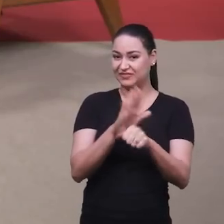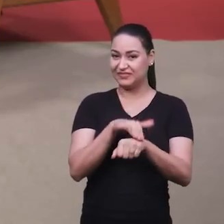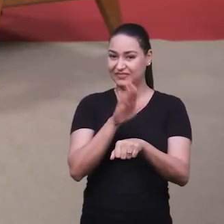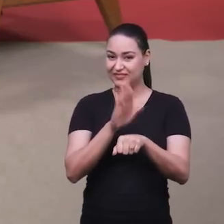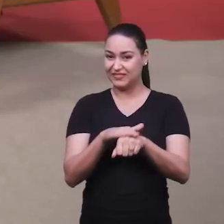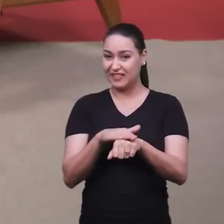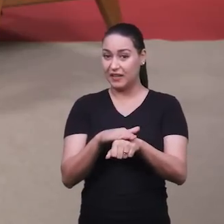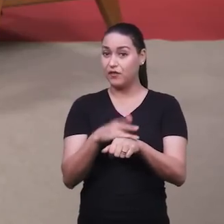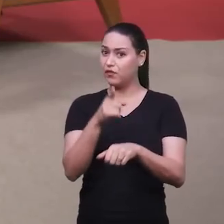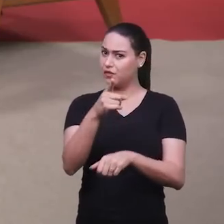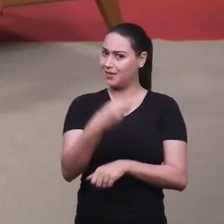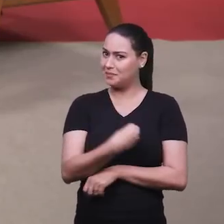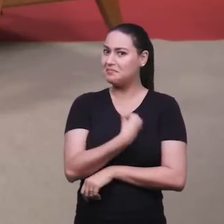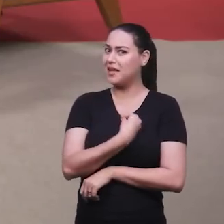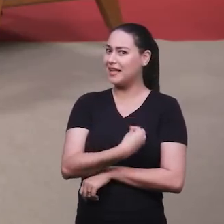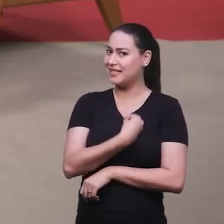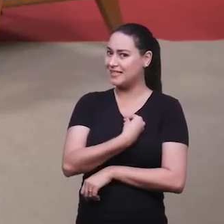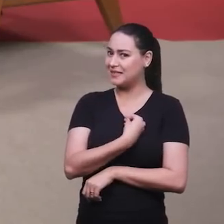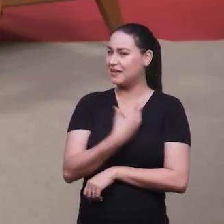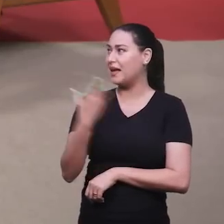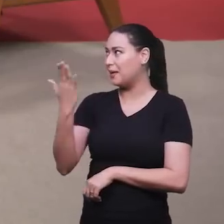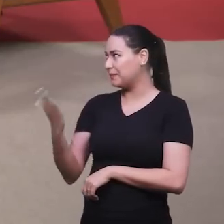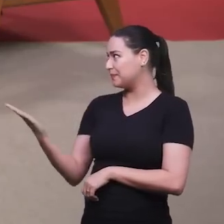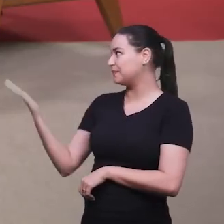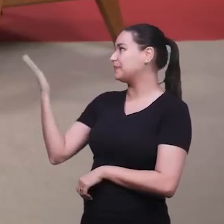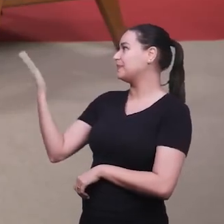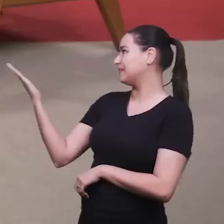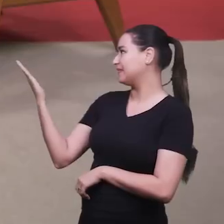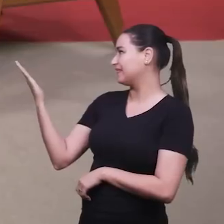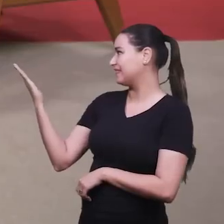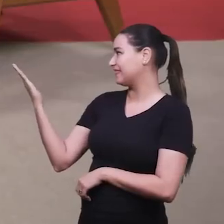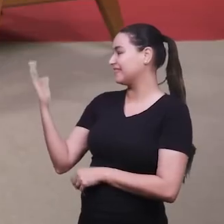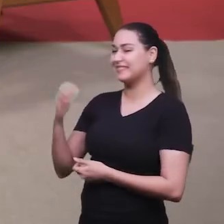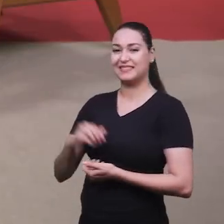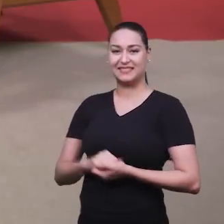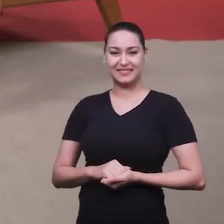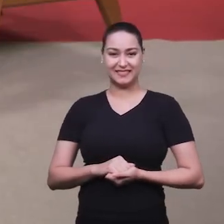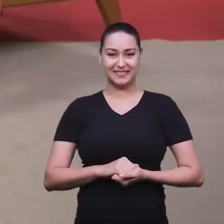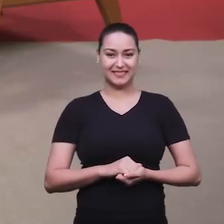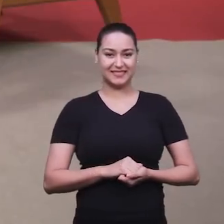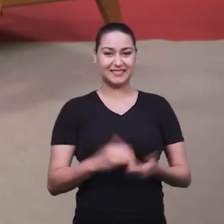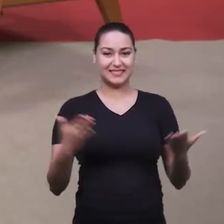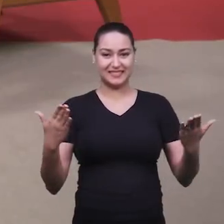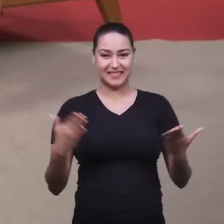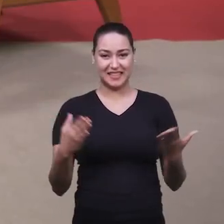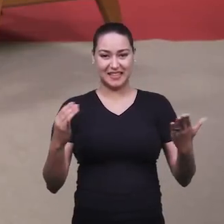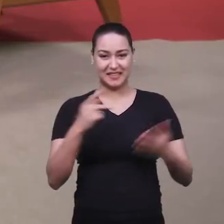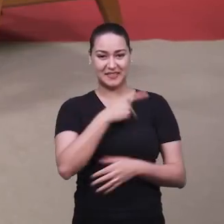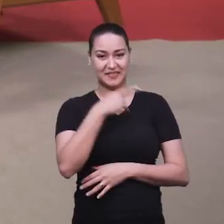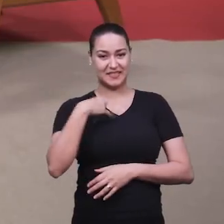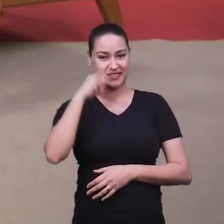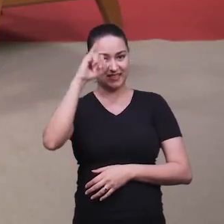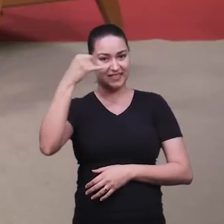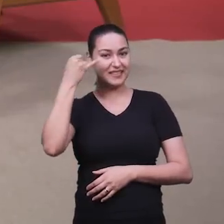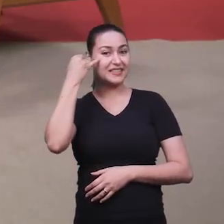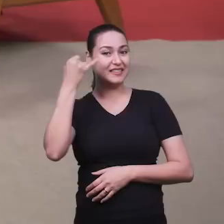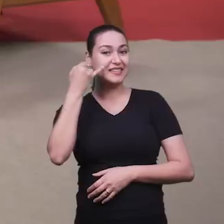mais a Escola Bíblica Dominical. Então, participe, aponte aí agora, o Josias vai ler